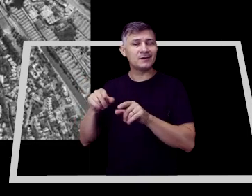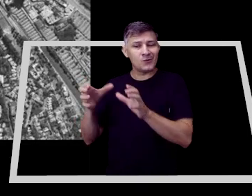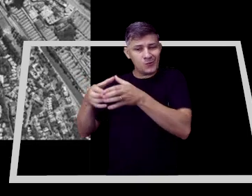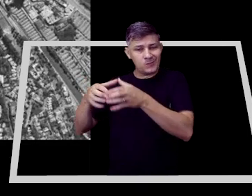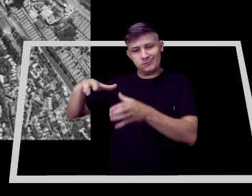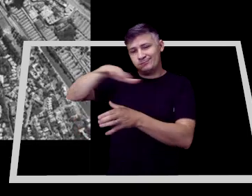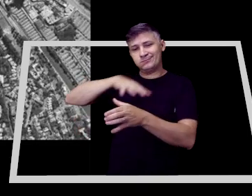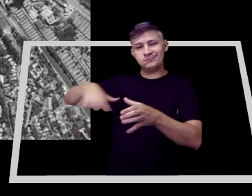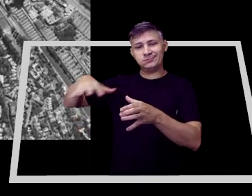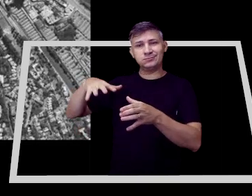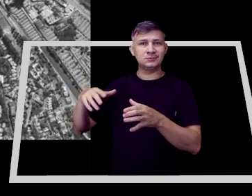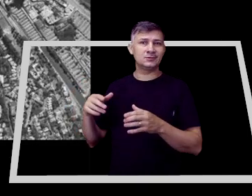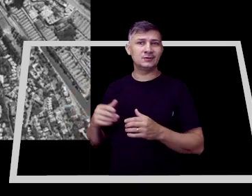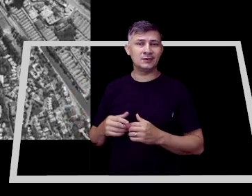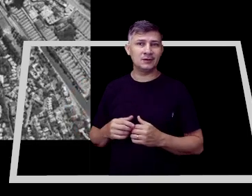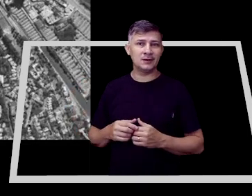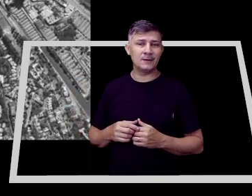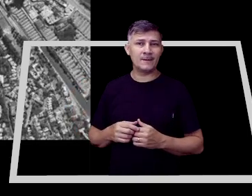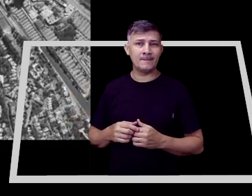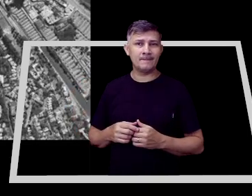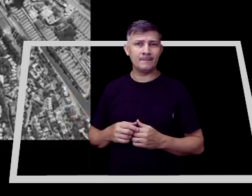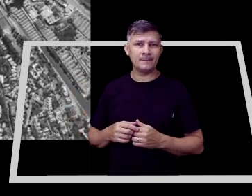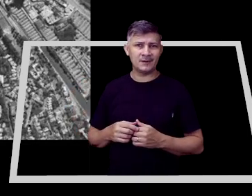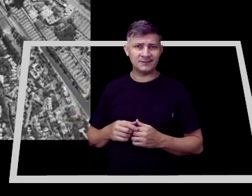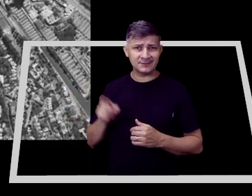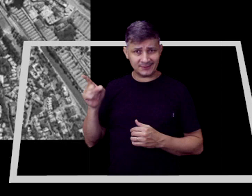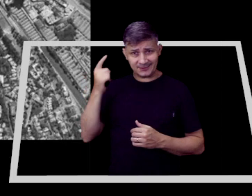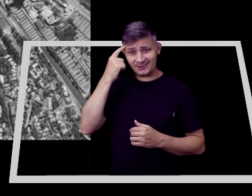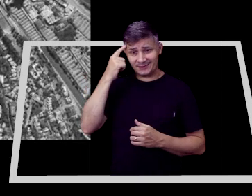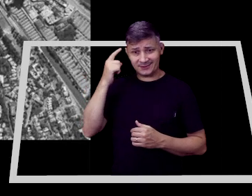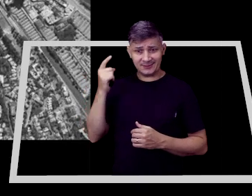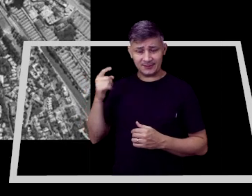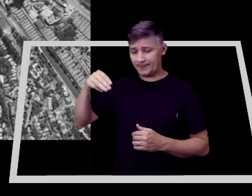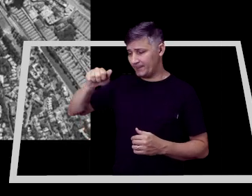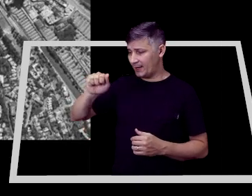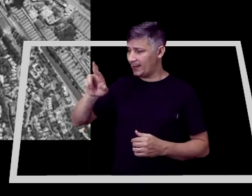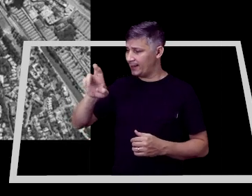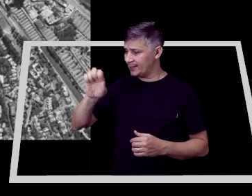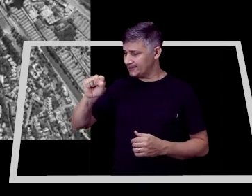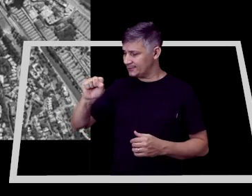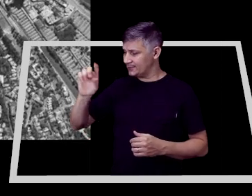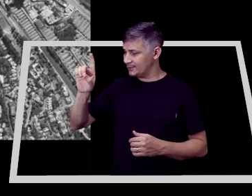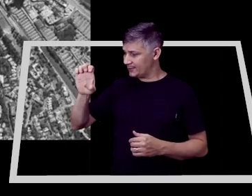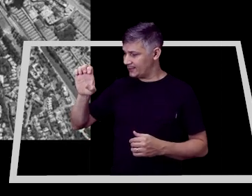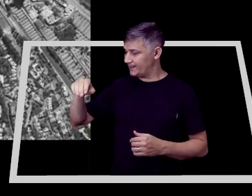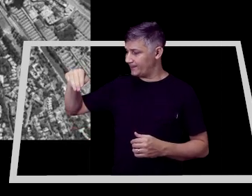conjunto que o Aziz Absaber denominava de mares de morro, que se situava